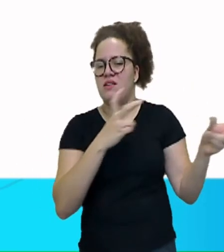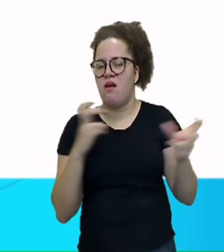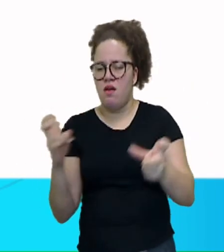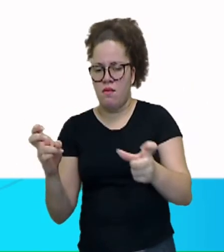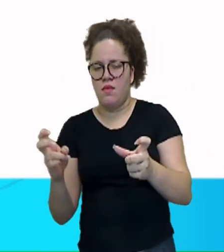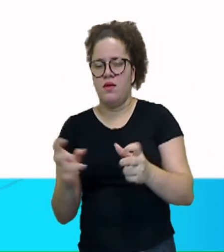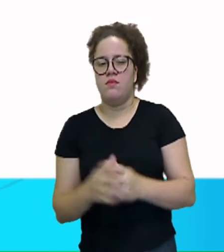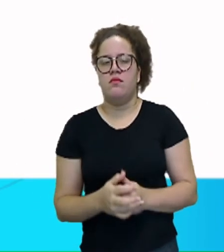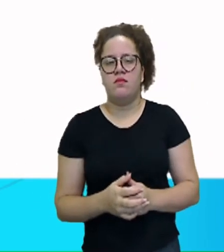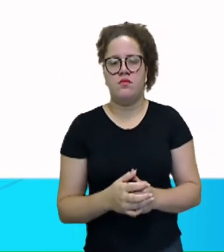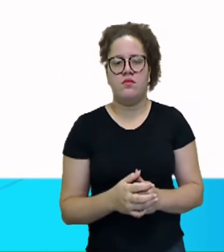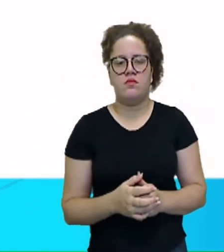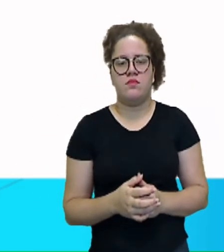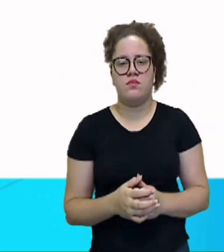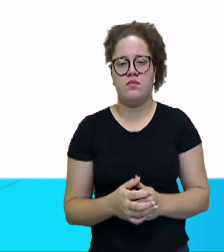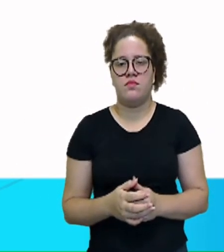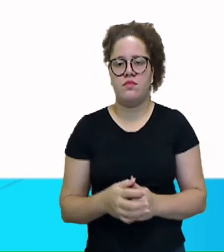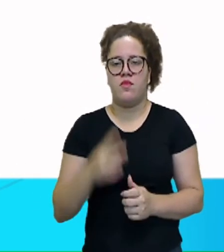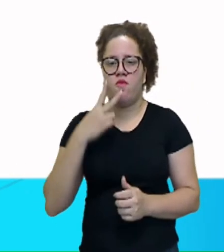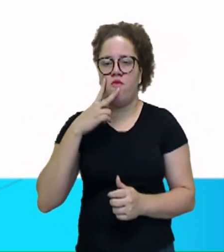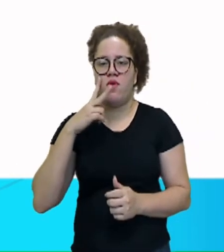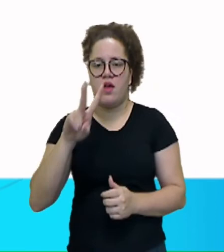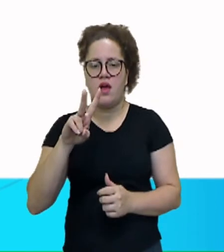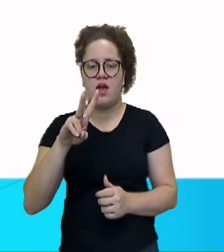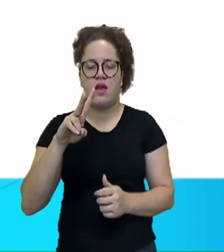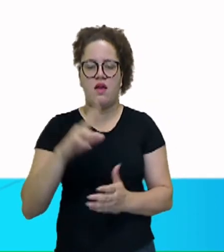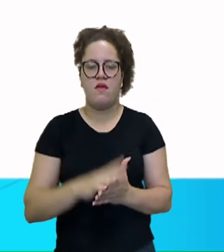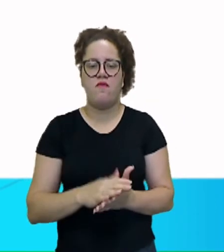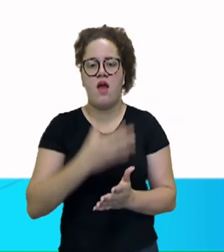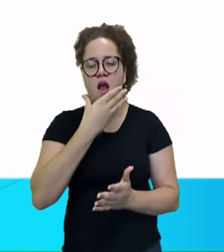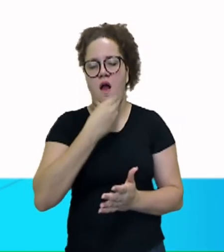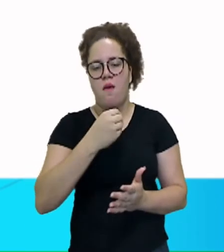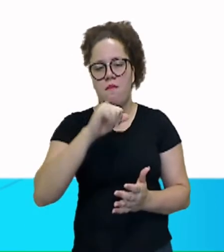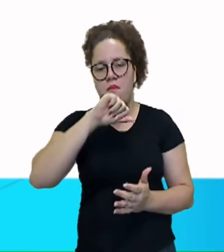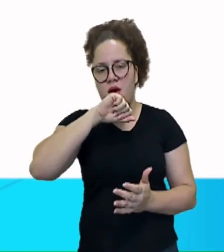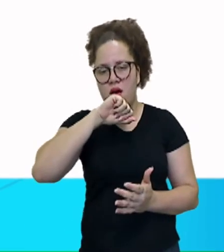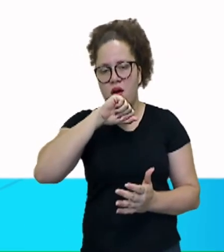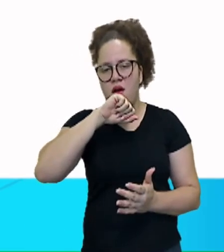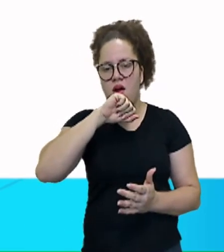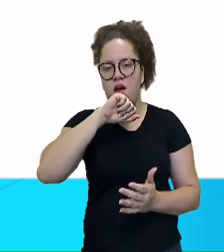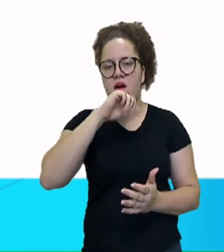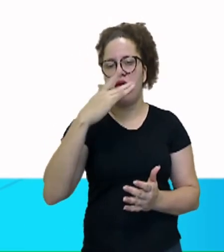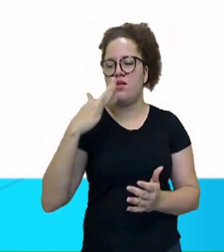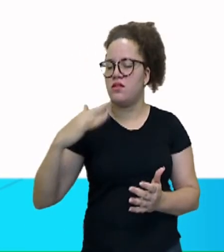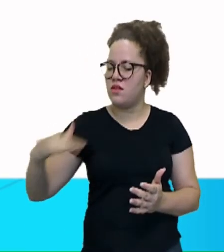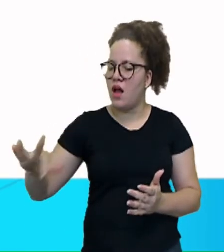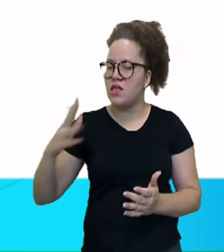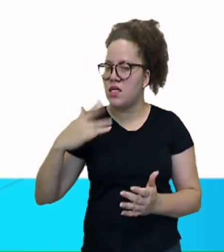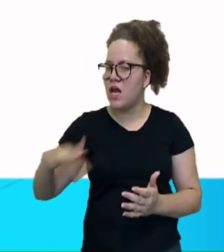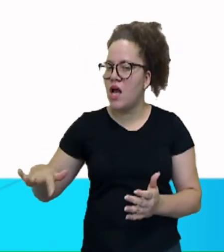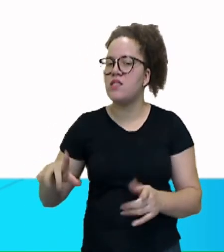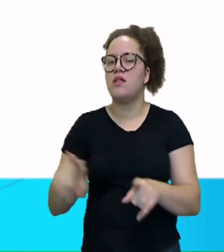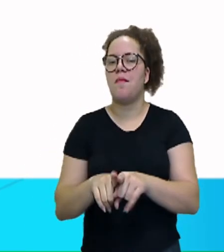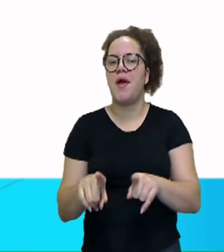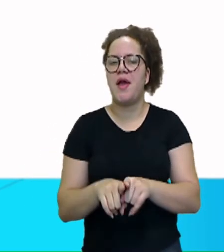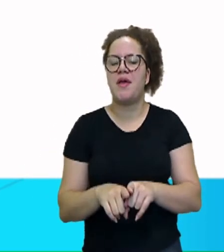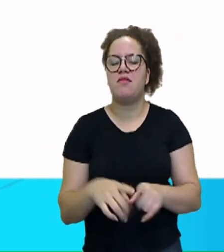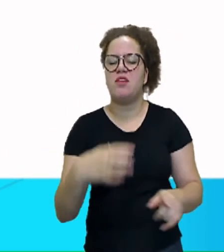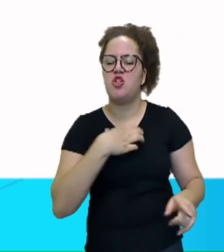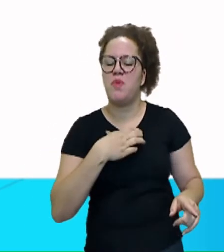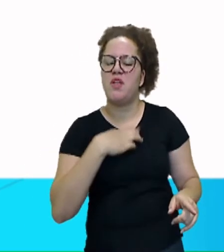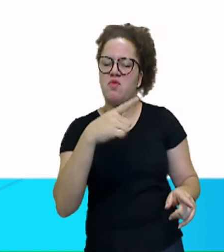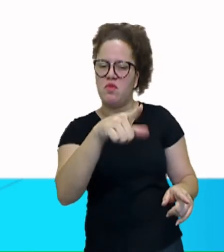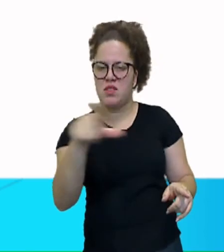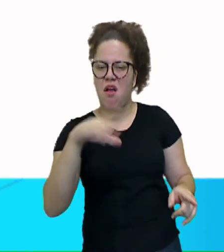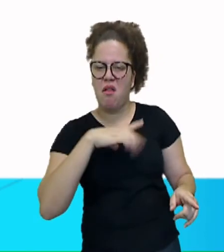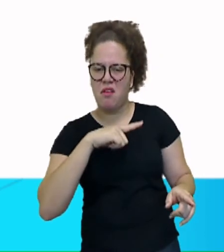E você ainda consegue olhar no olhar daquela mãe, no olhar daquelas crianças. Qual que é o sentimento que te vem? Então, a